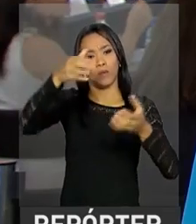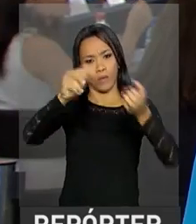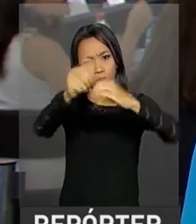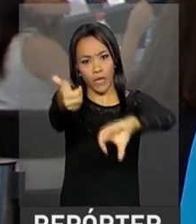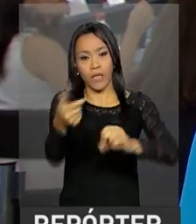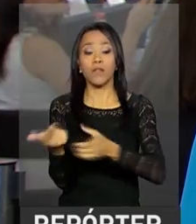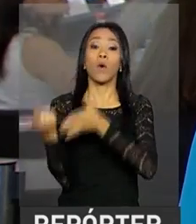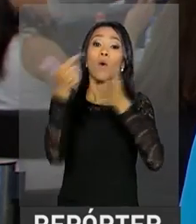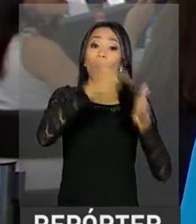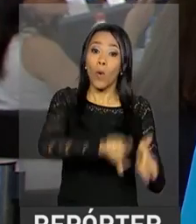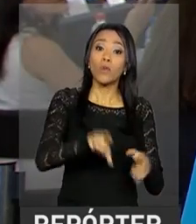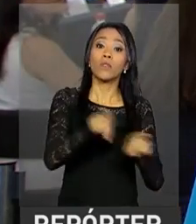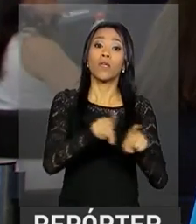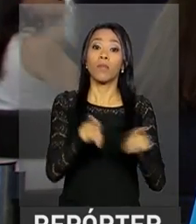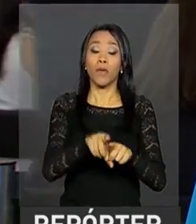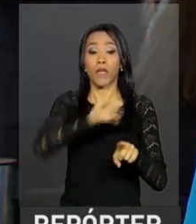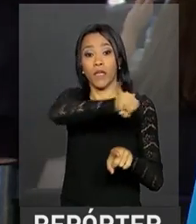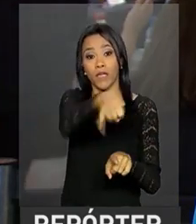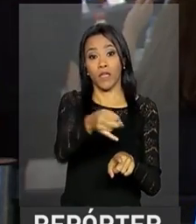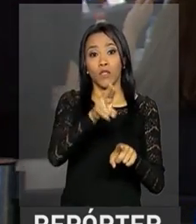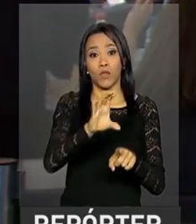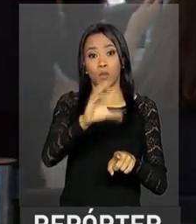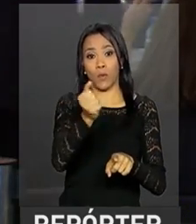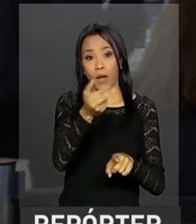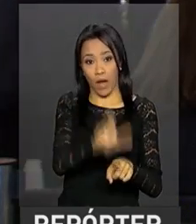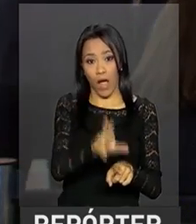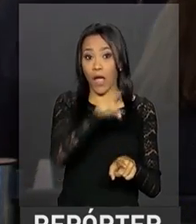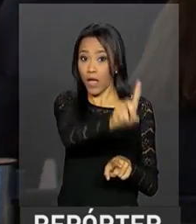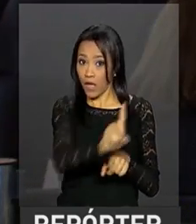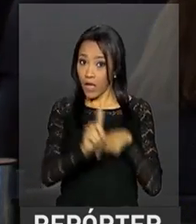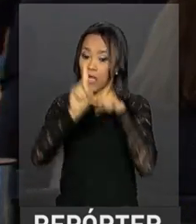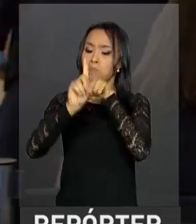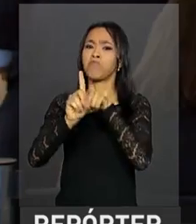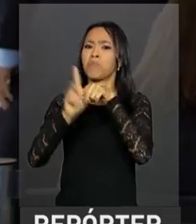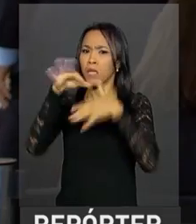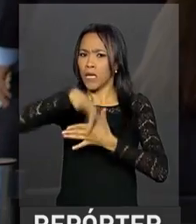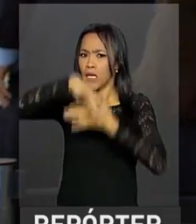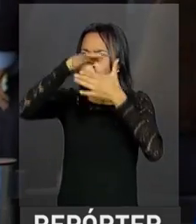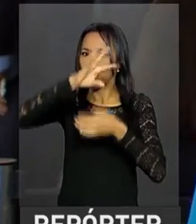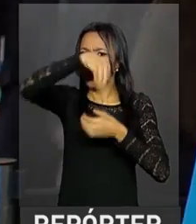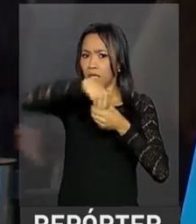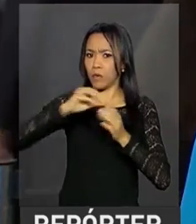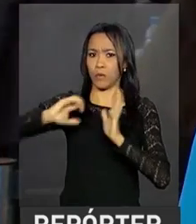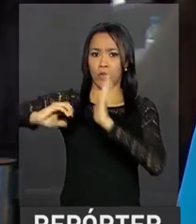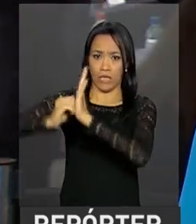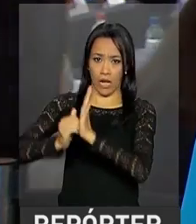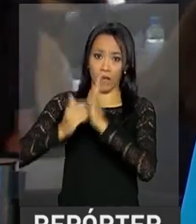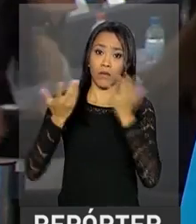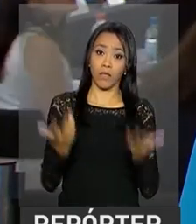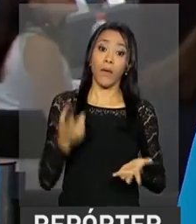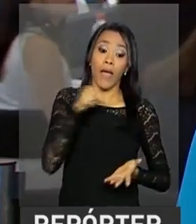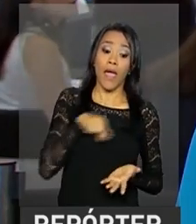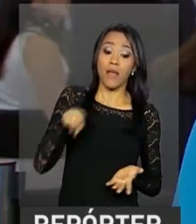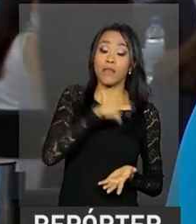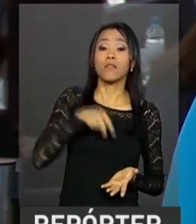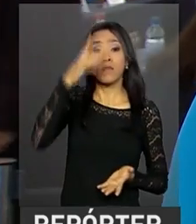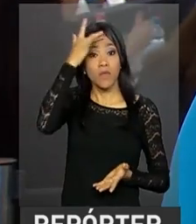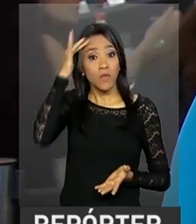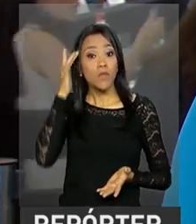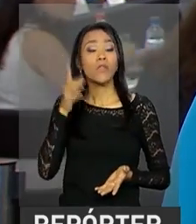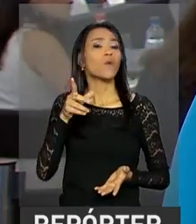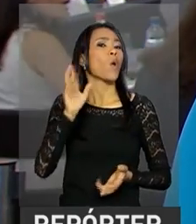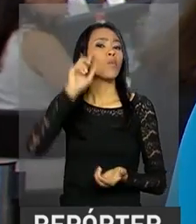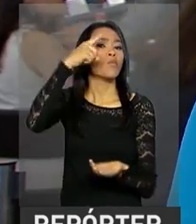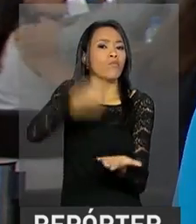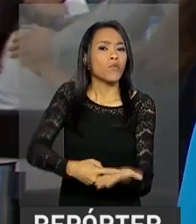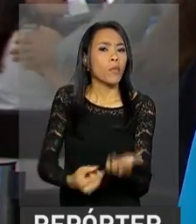Romero Jucá, do PMDB de Roraima, para ocupar o cargo de líder no Senado. Os parlamentares vão ter a missão de